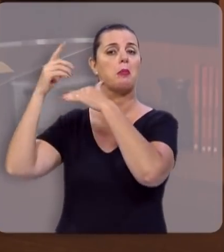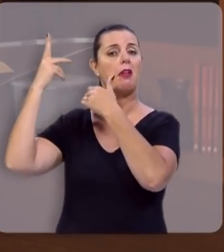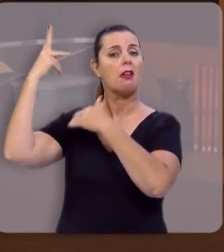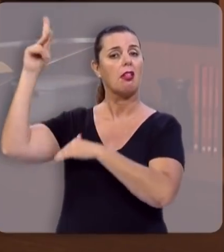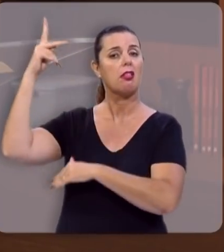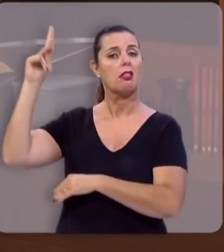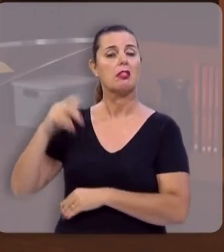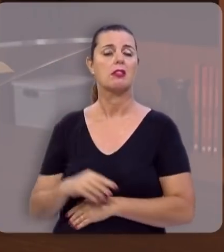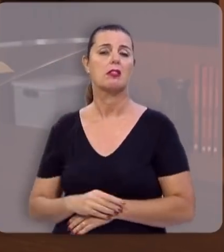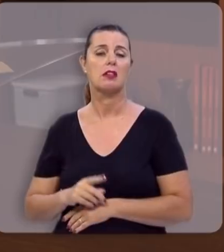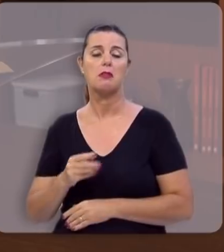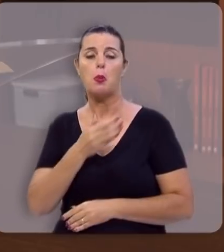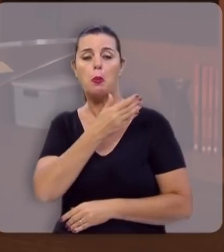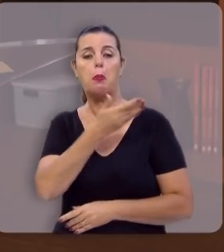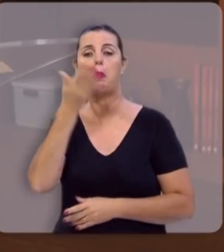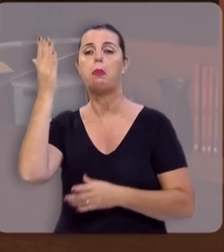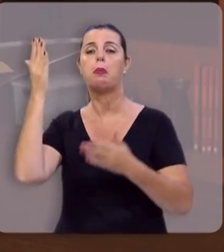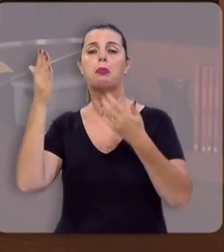Ele sopra onde quer.